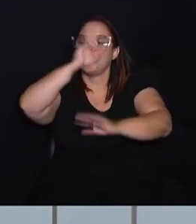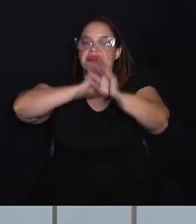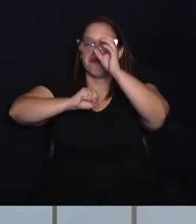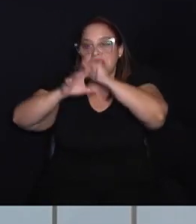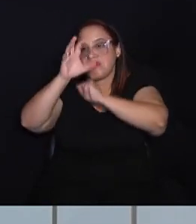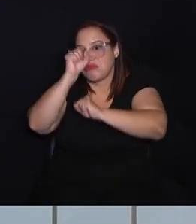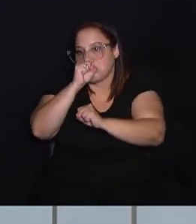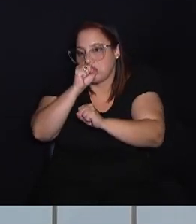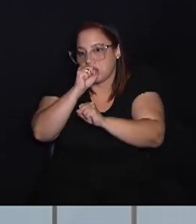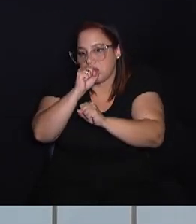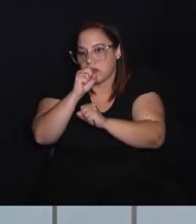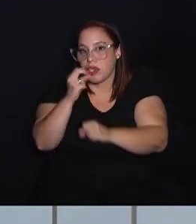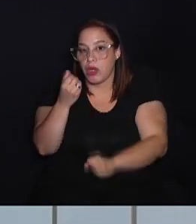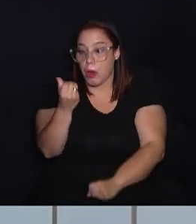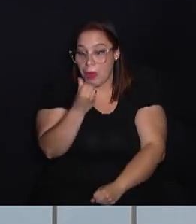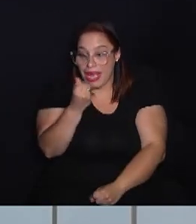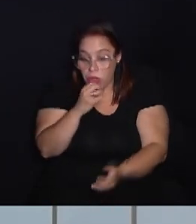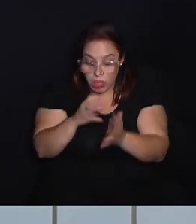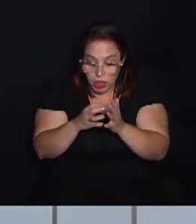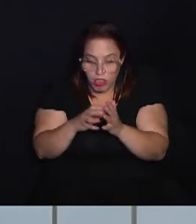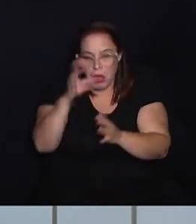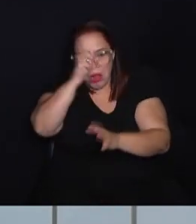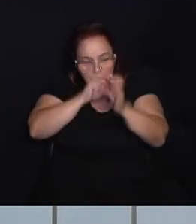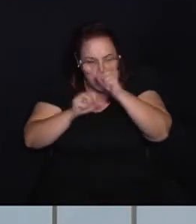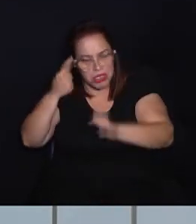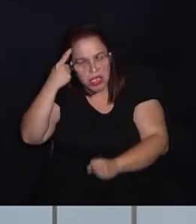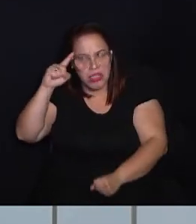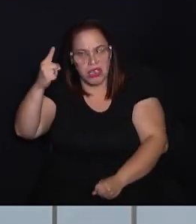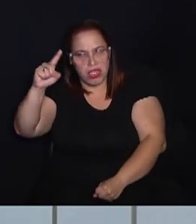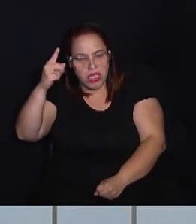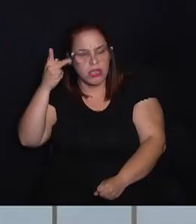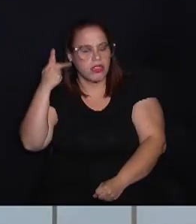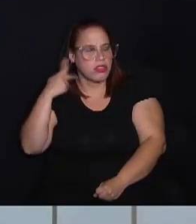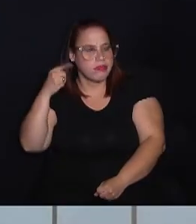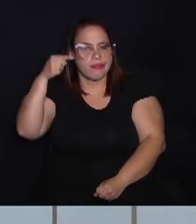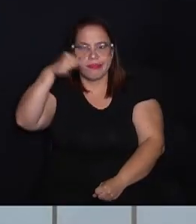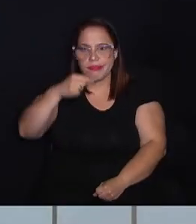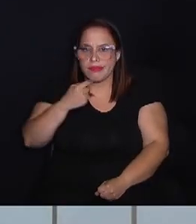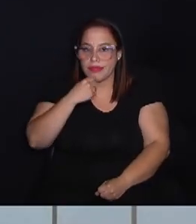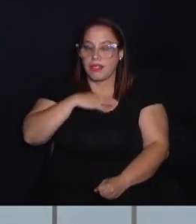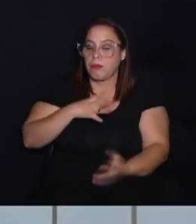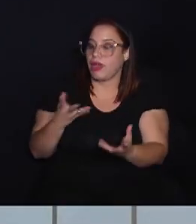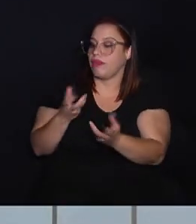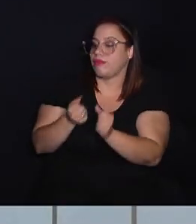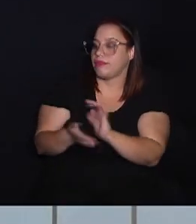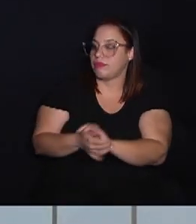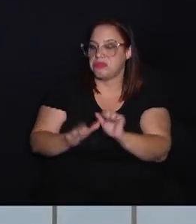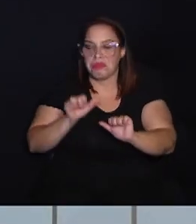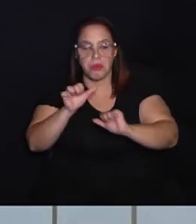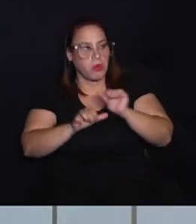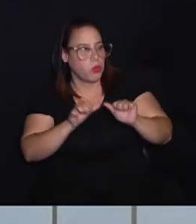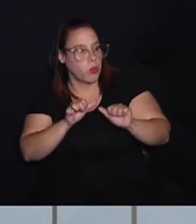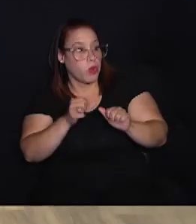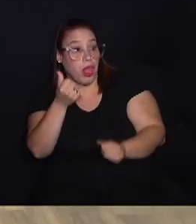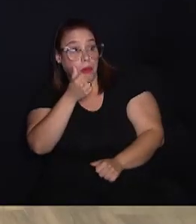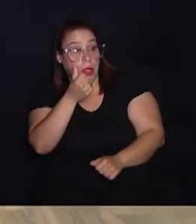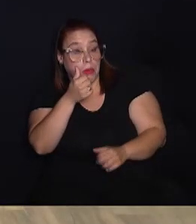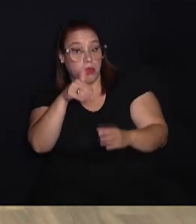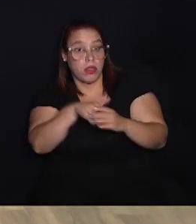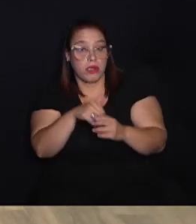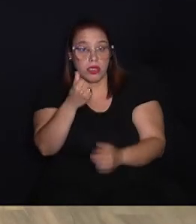Câmara, isso me dá uma responsabilidade maior, né? E a gente tem que continuar nesse esforço, que é coletivo, mas também